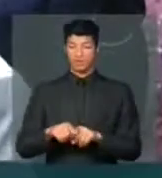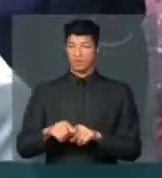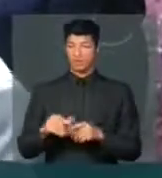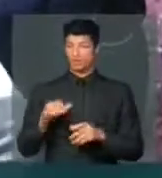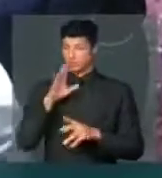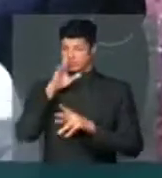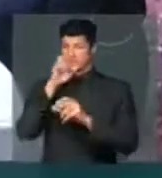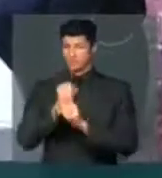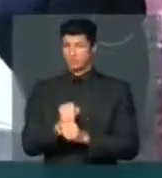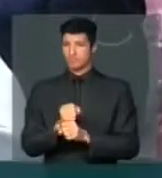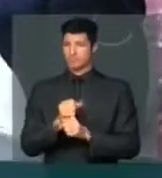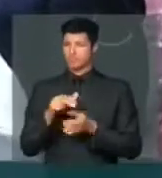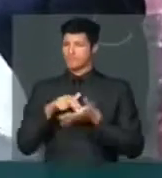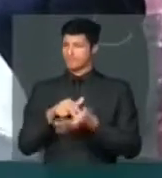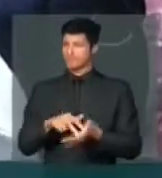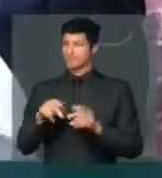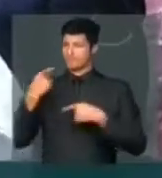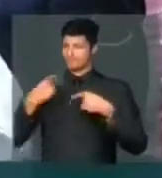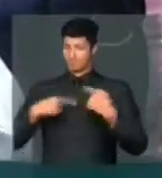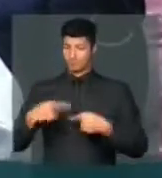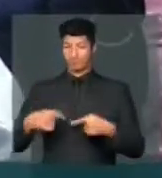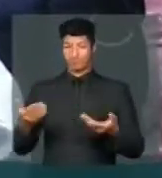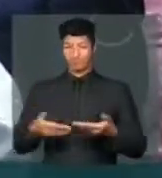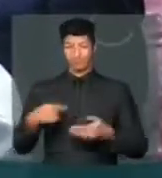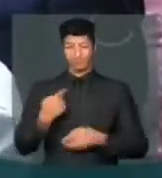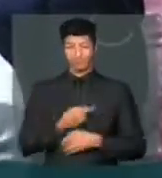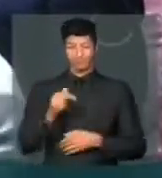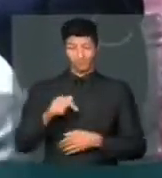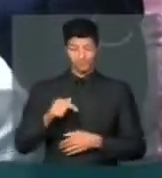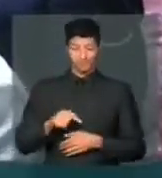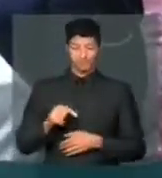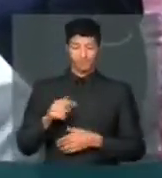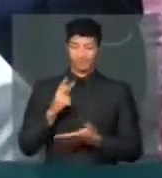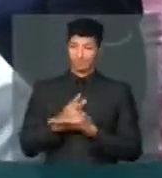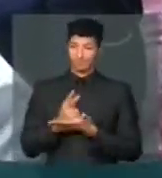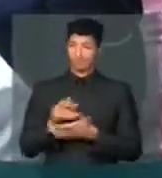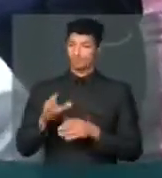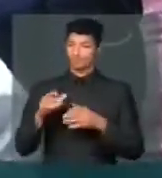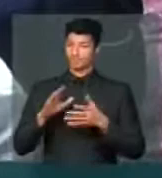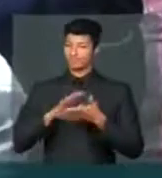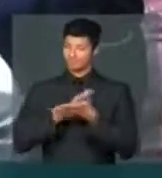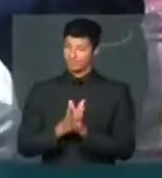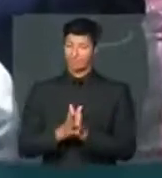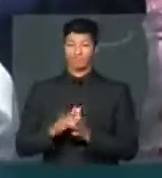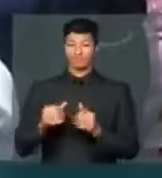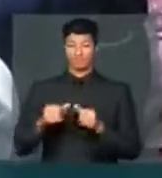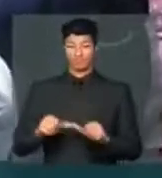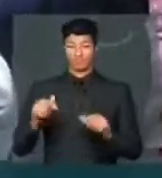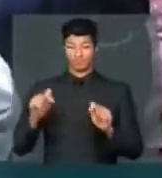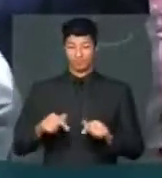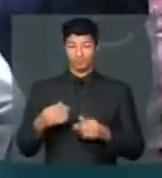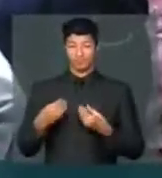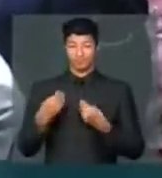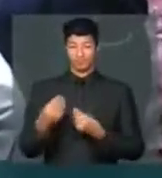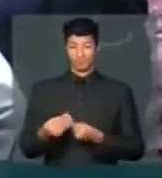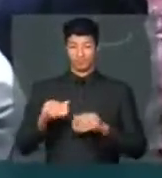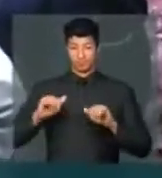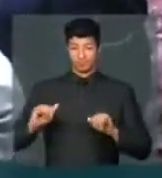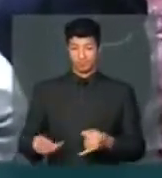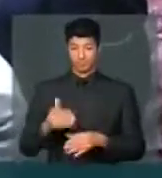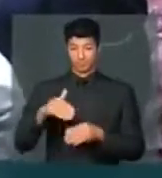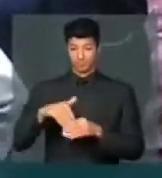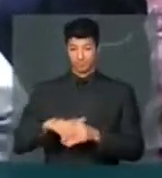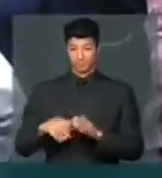energia, boa fervura para o debate. Hoje a gente aqui, nesse constrangimento, está dando uma chance